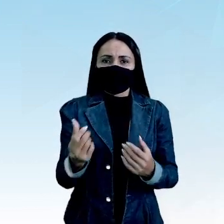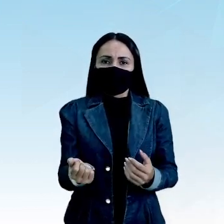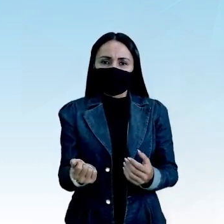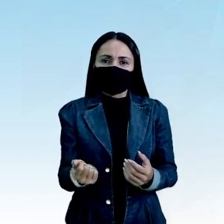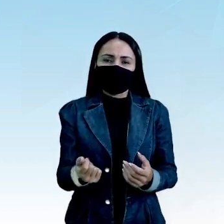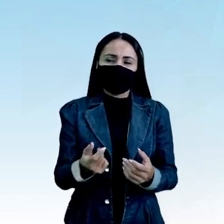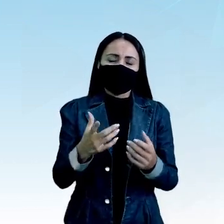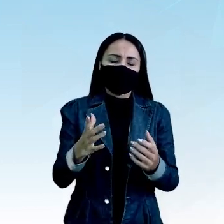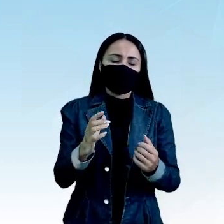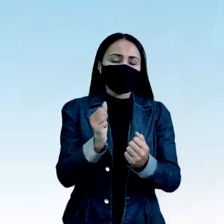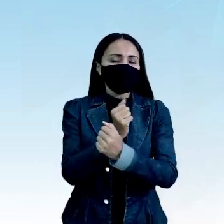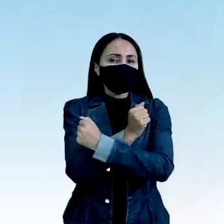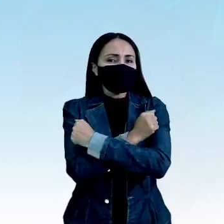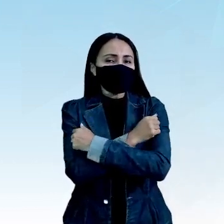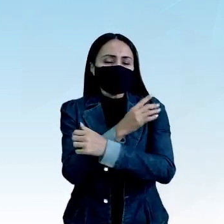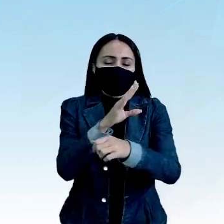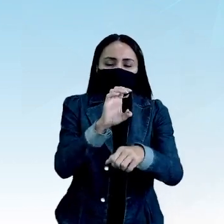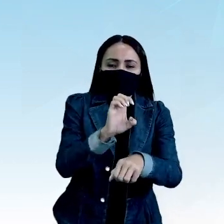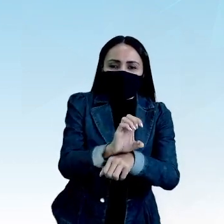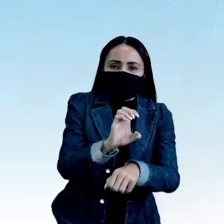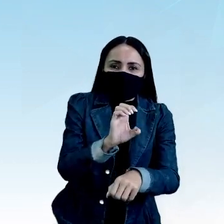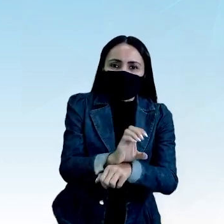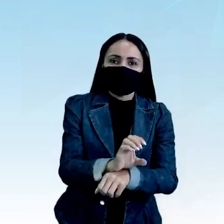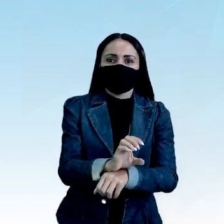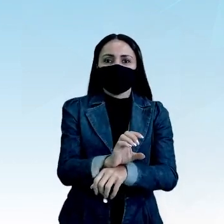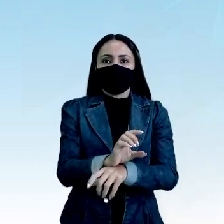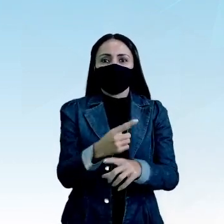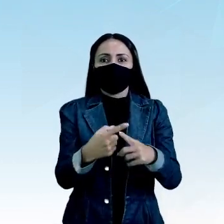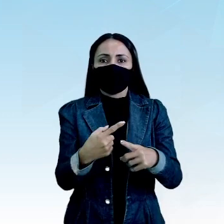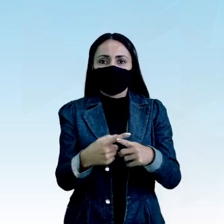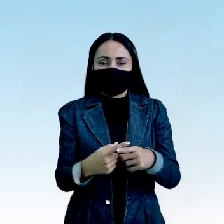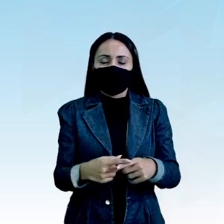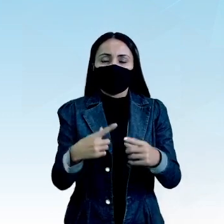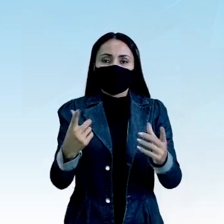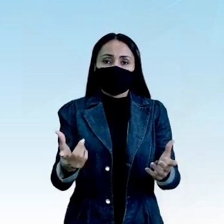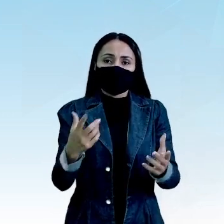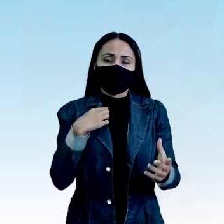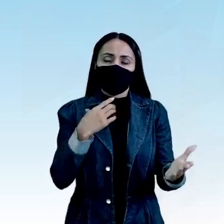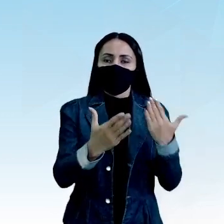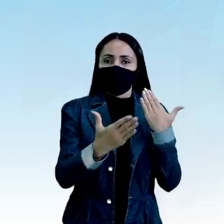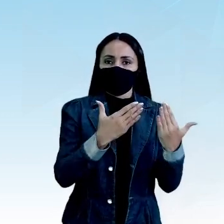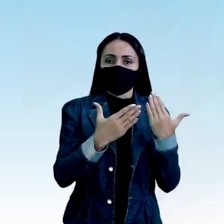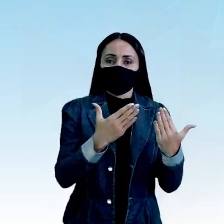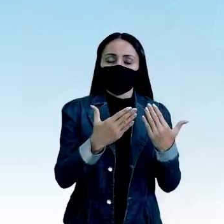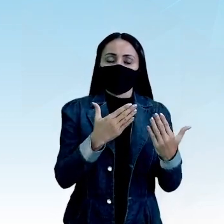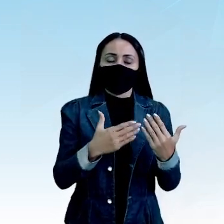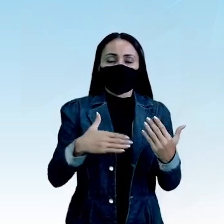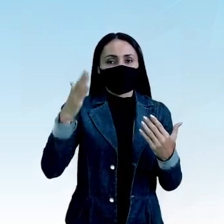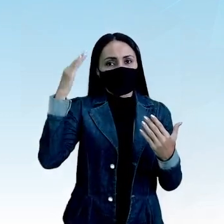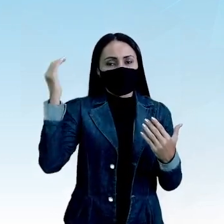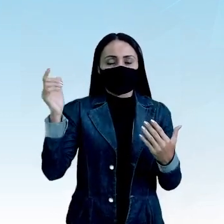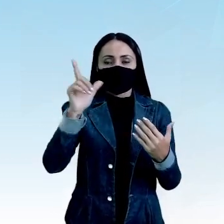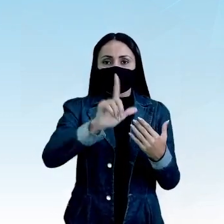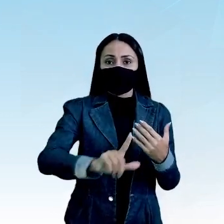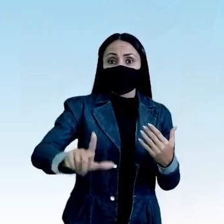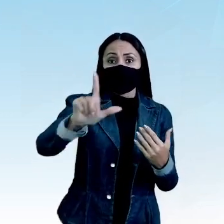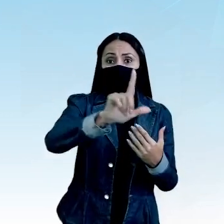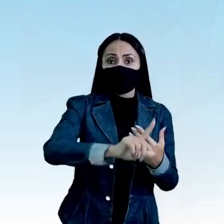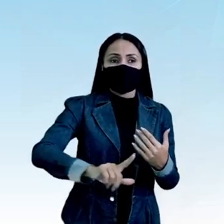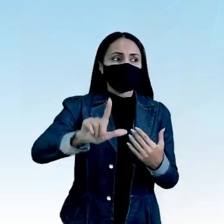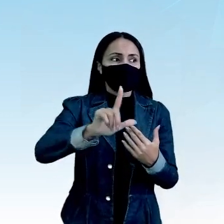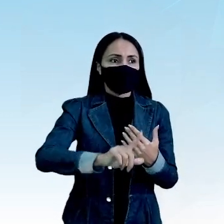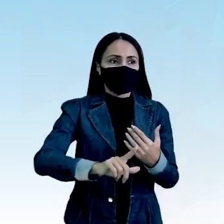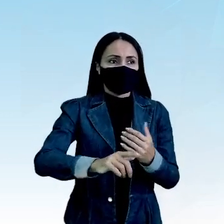o Estado, é muito importante isso, professor, porque nesse componente, que é o Papo Artístico Literário, o próprio nome já diz, Papo